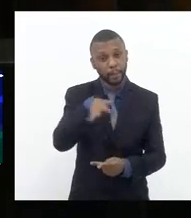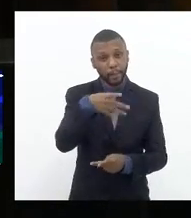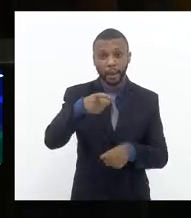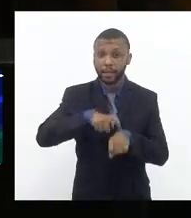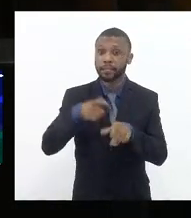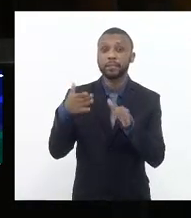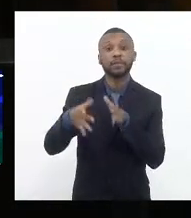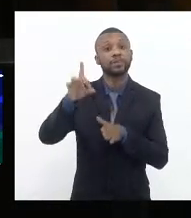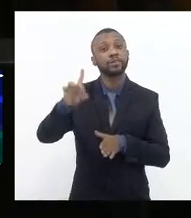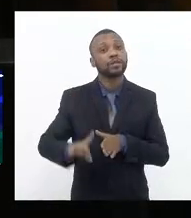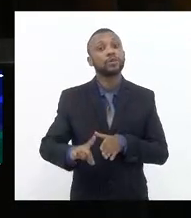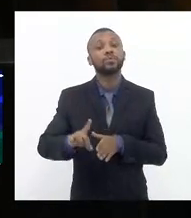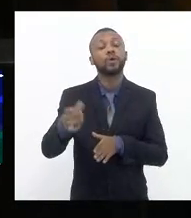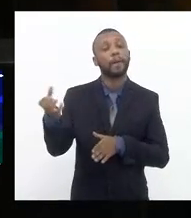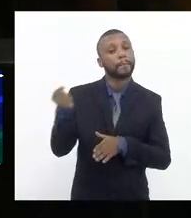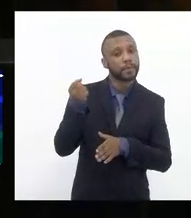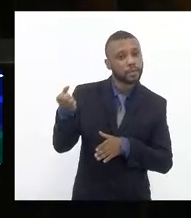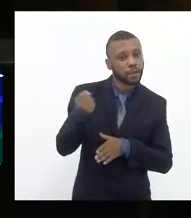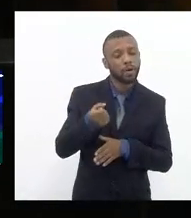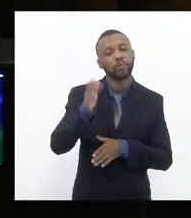direito à pensão, já fez.